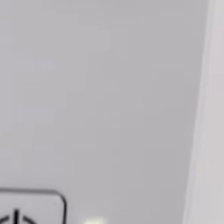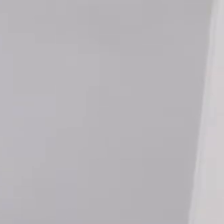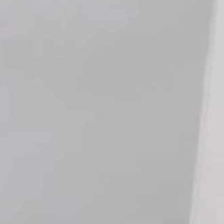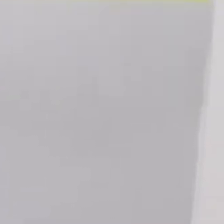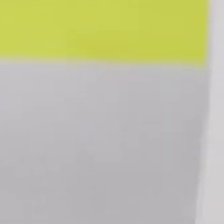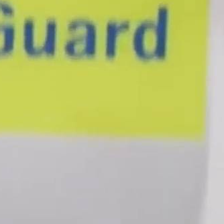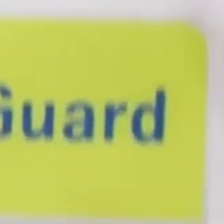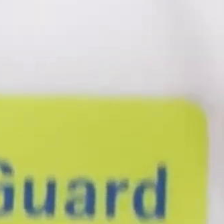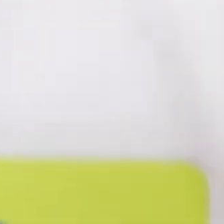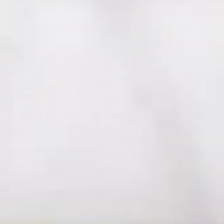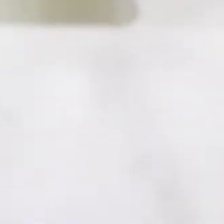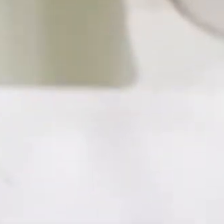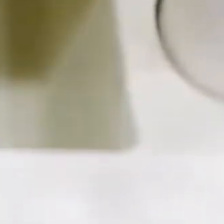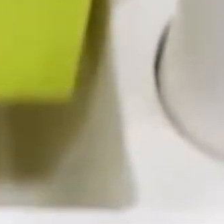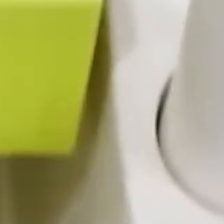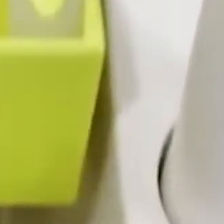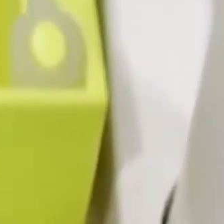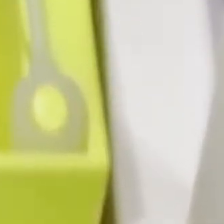Tchau.